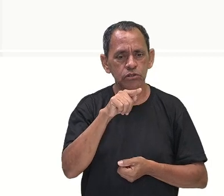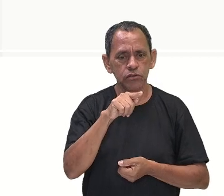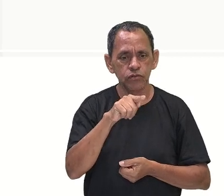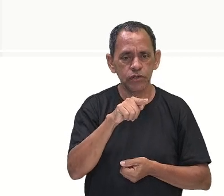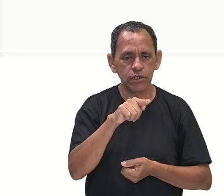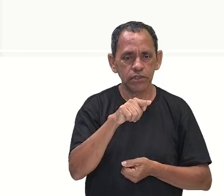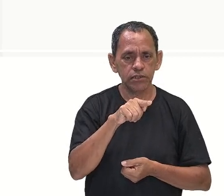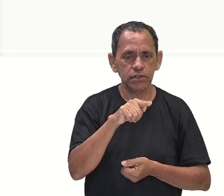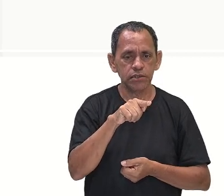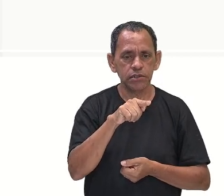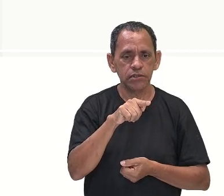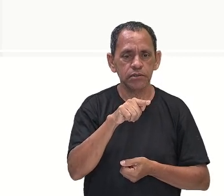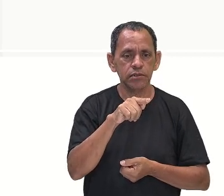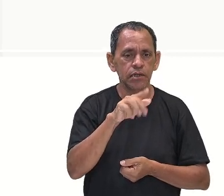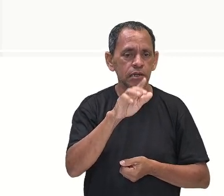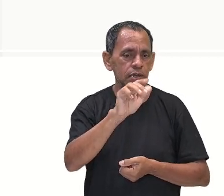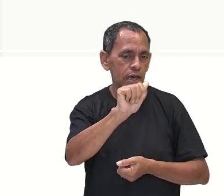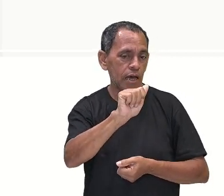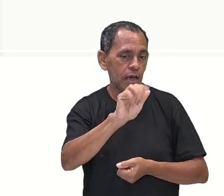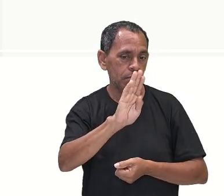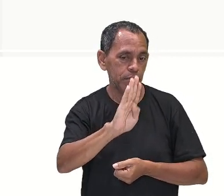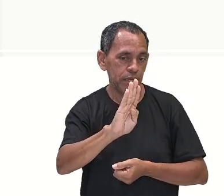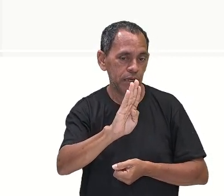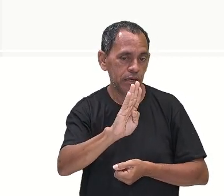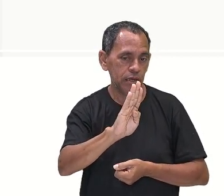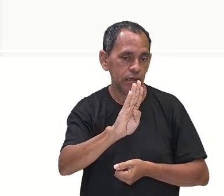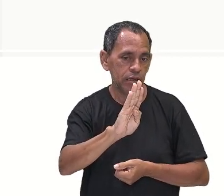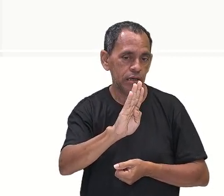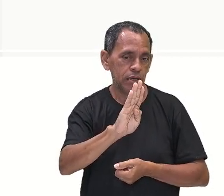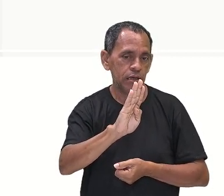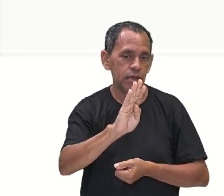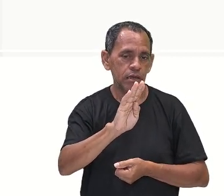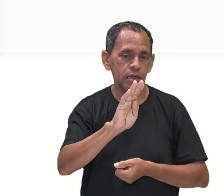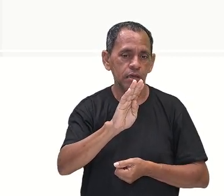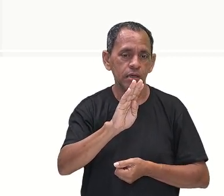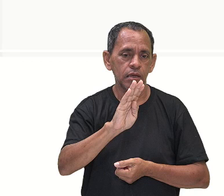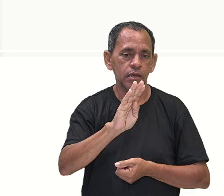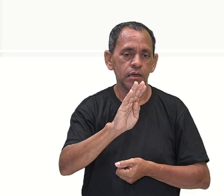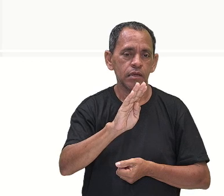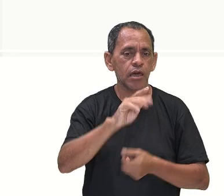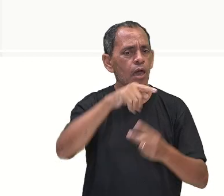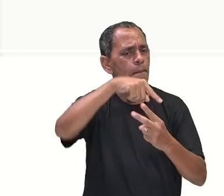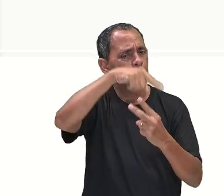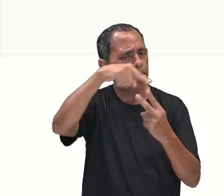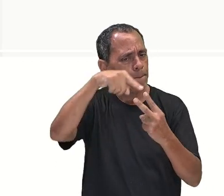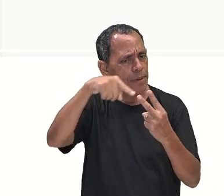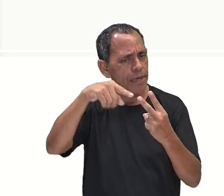base, que deu π centímetros quadrados,